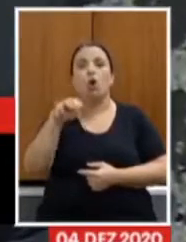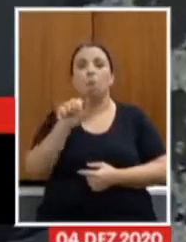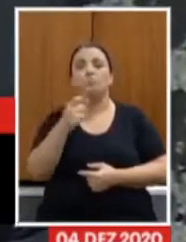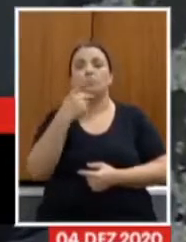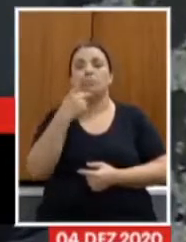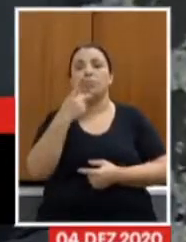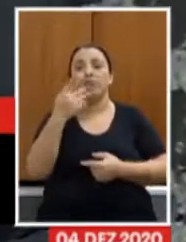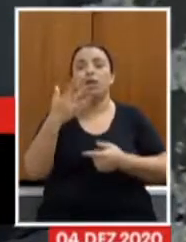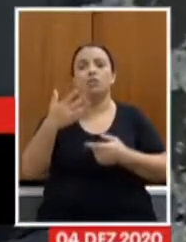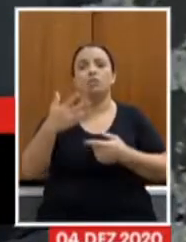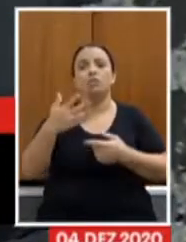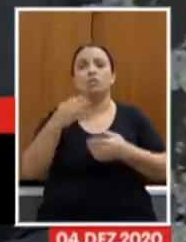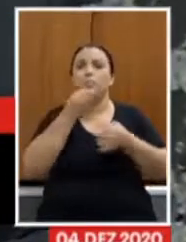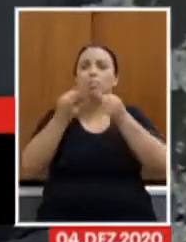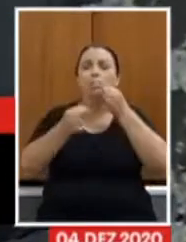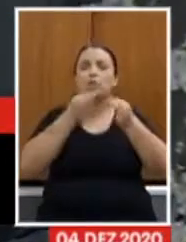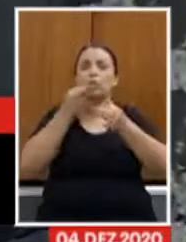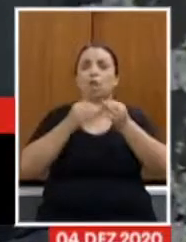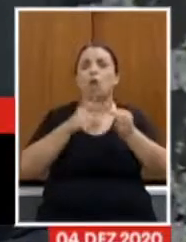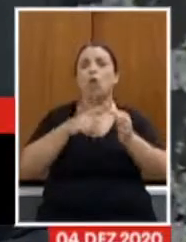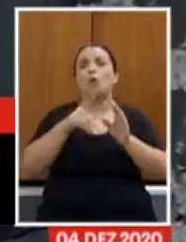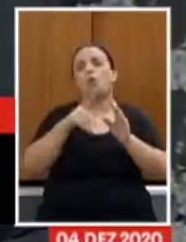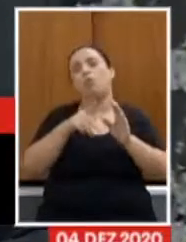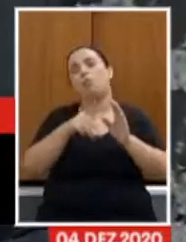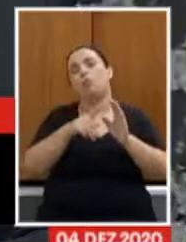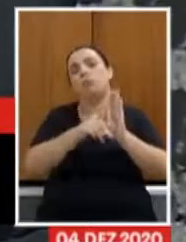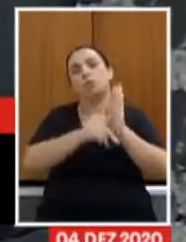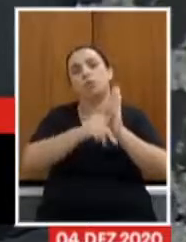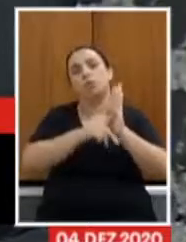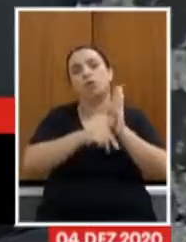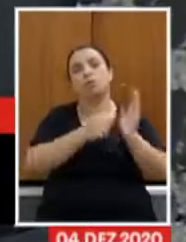discutir o projeto 1658.